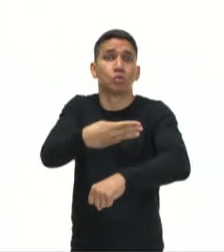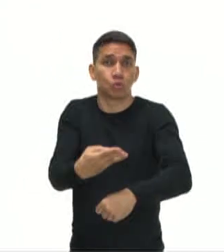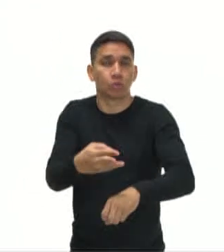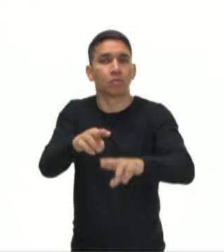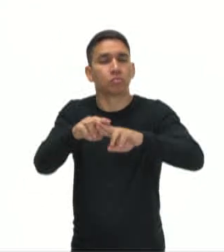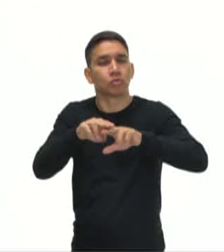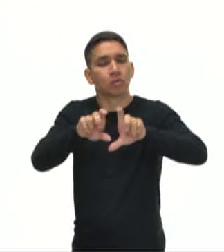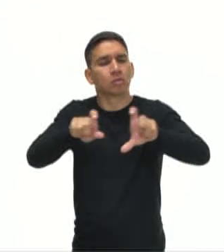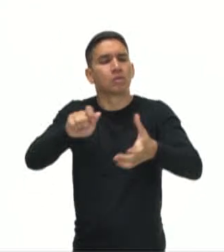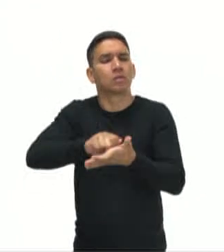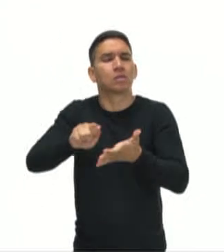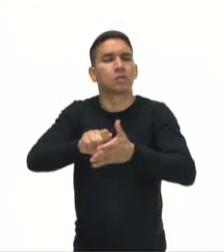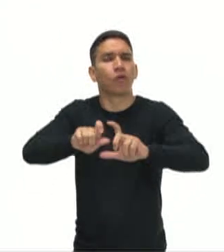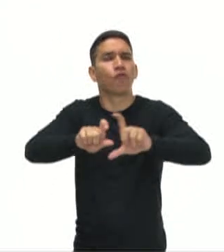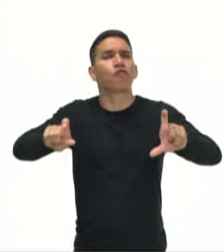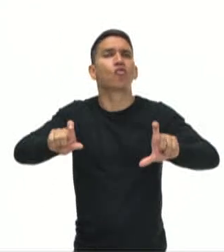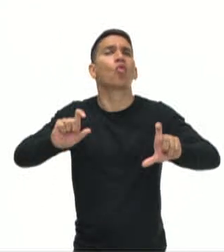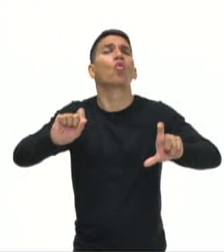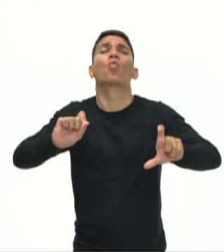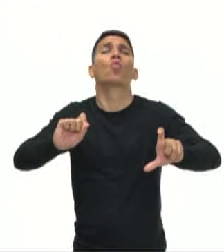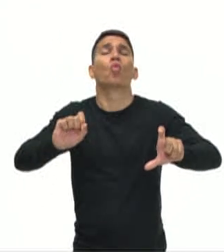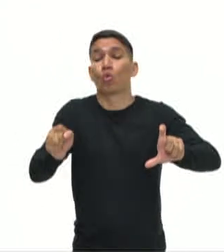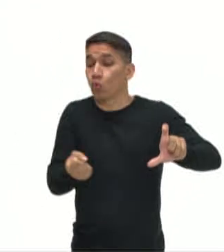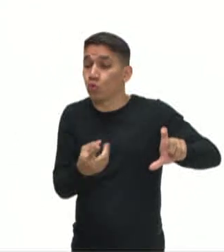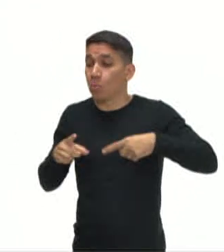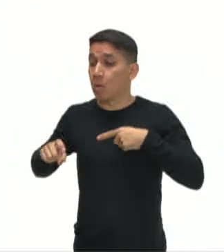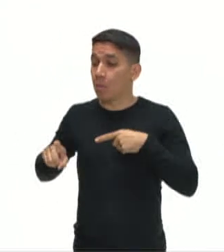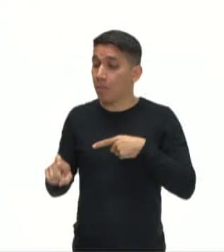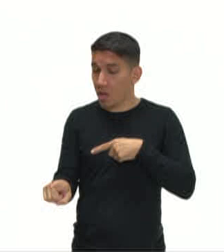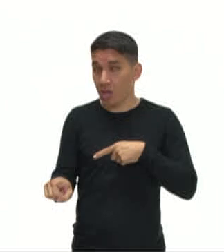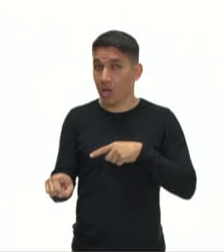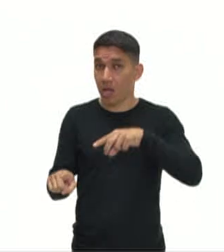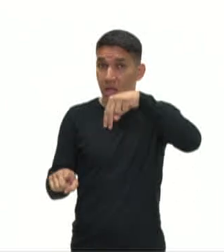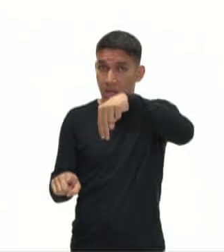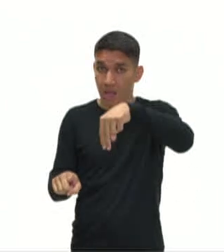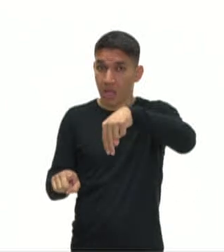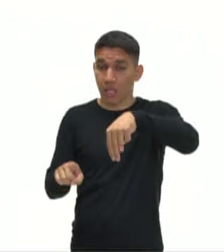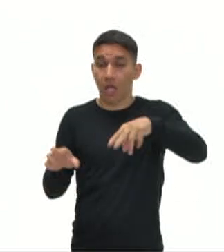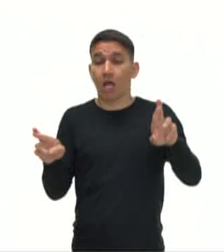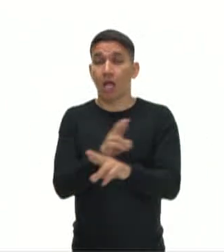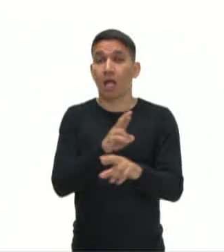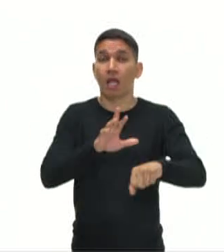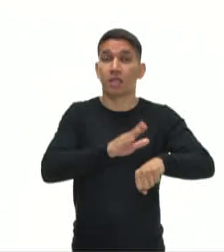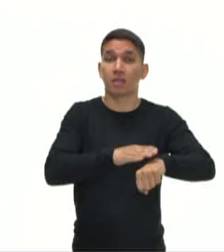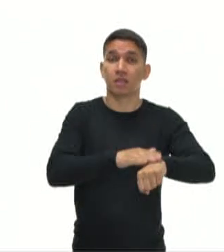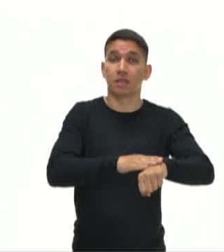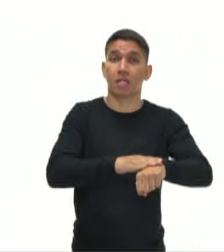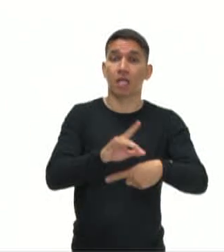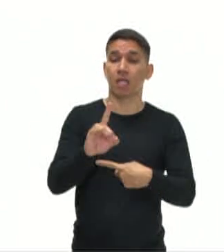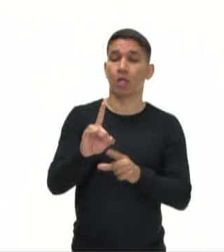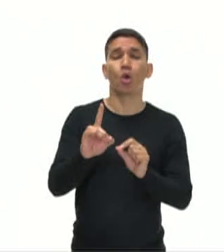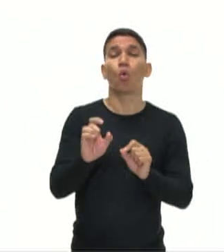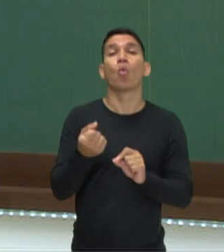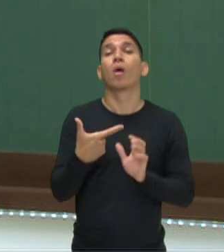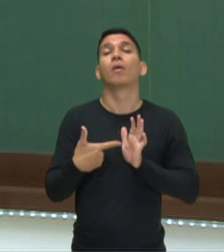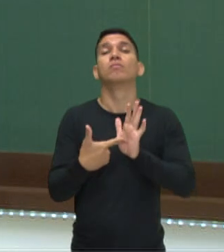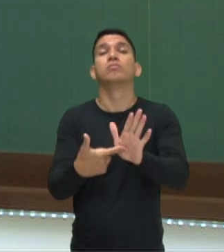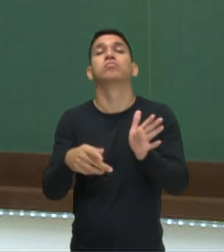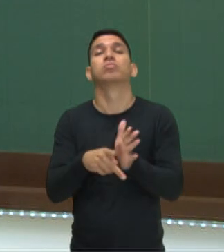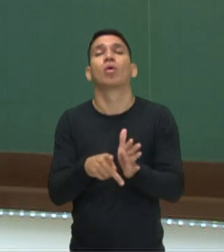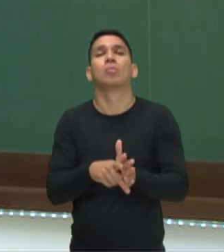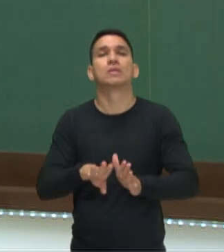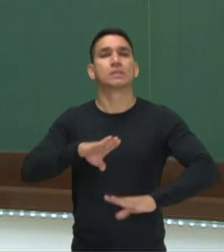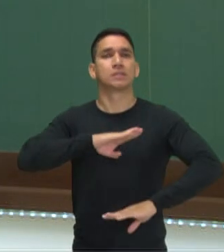relacione o número de bactérias n em função do tempo d. E represente